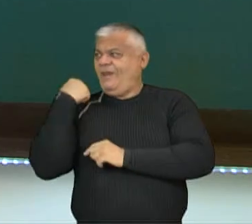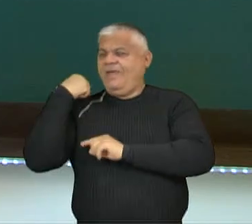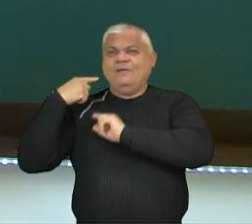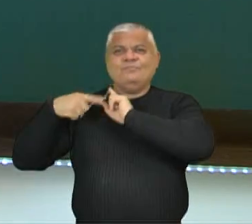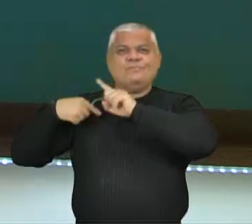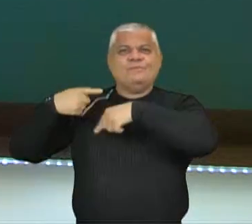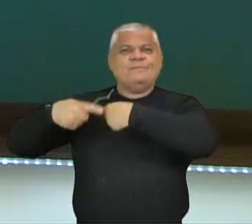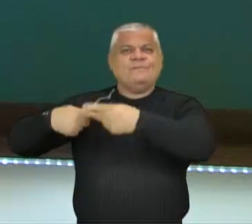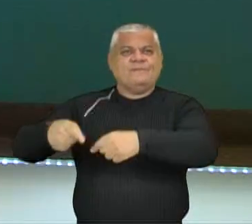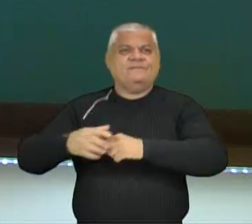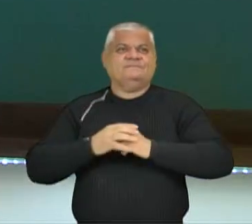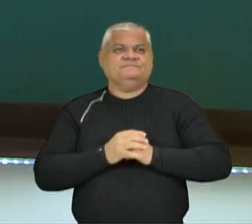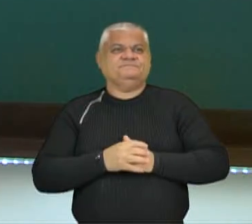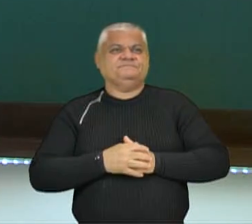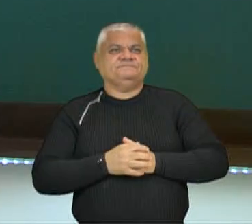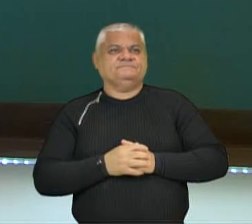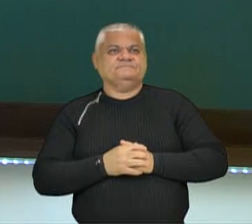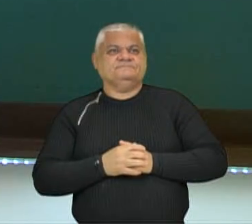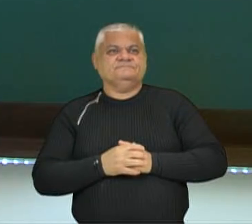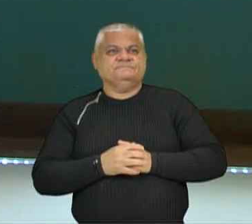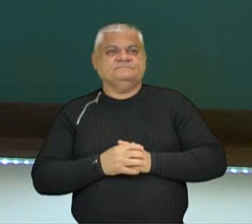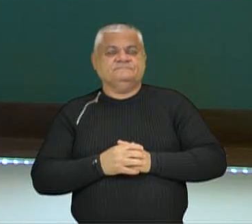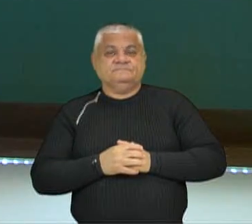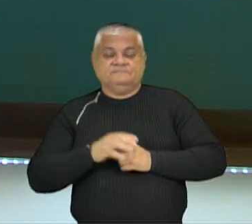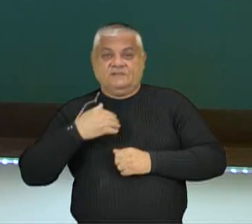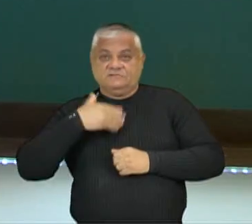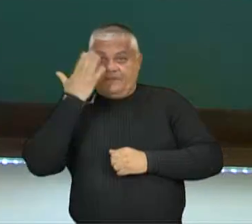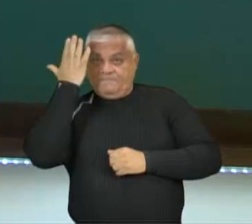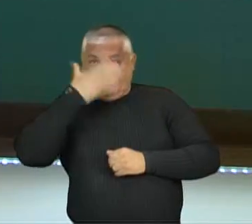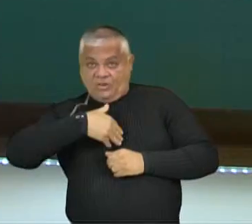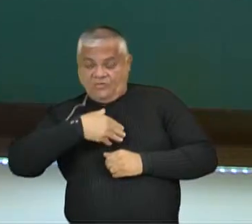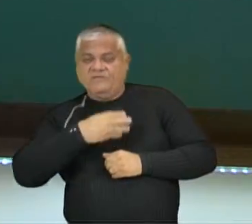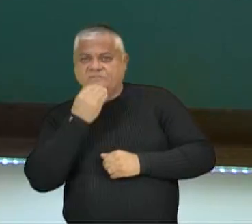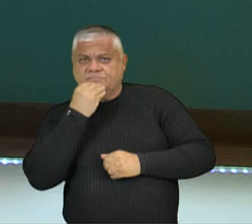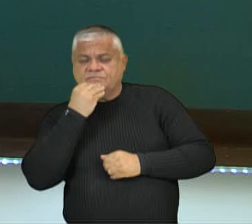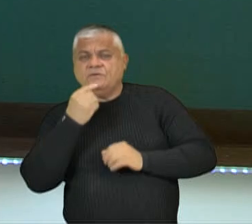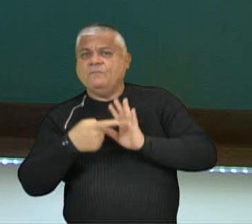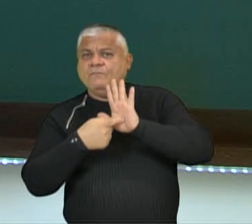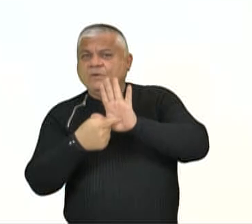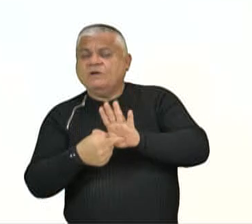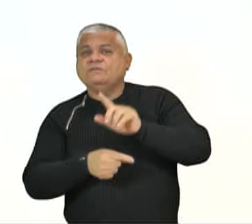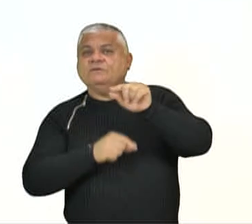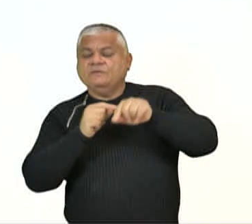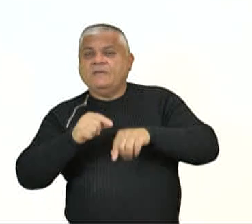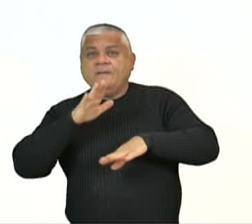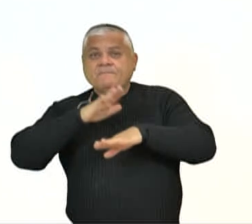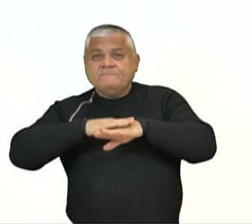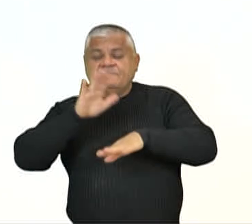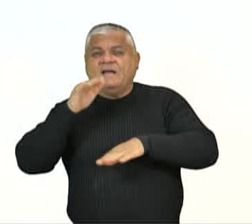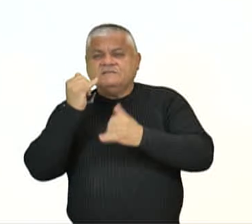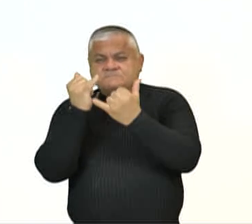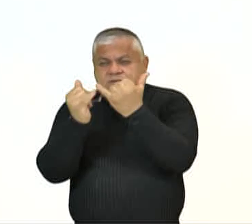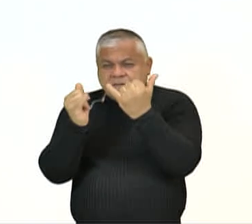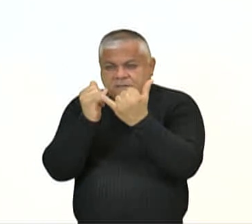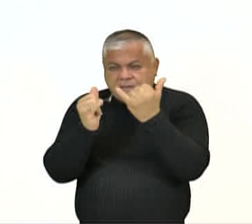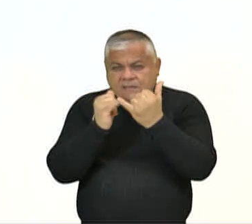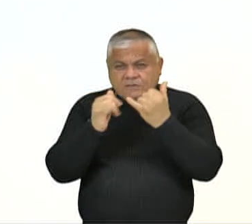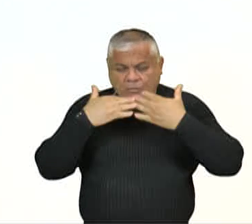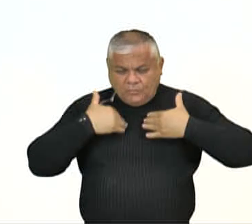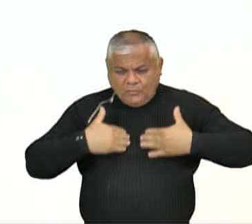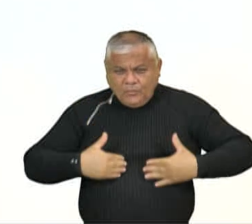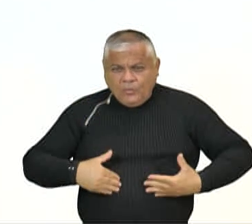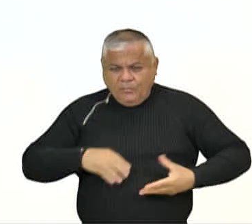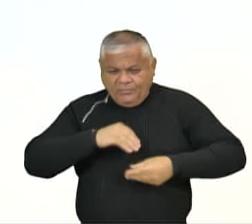entre esses dois organismos. Então, essas evidências moleculares mostram para a gente que quanto mais parecidos são os